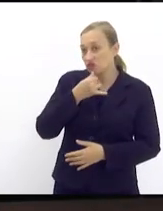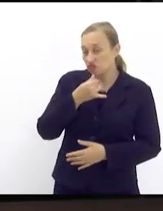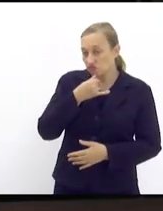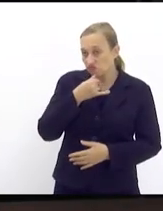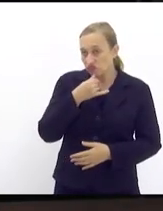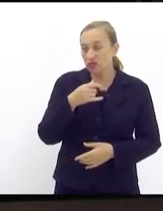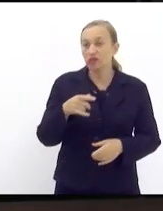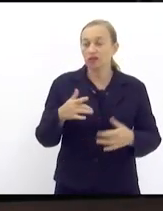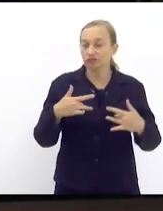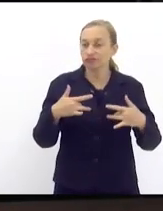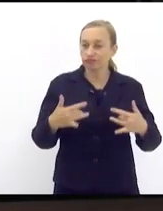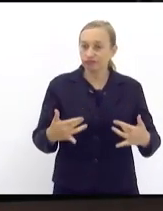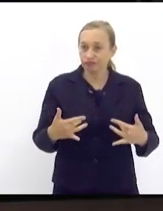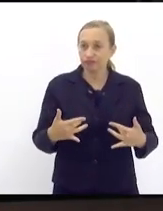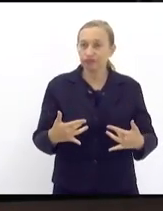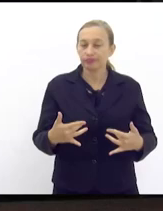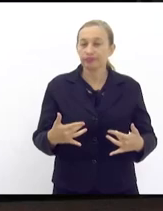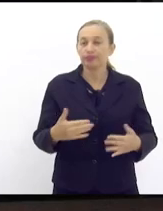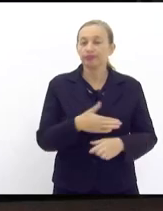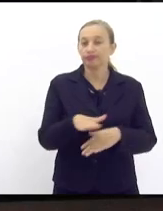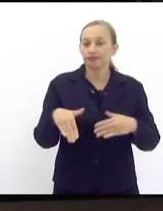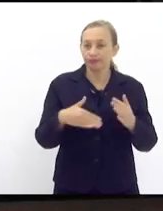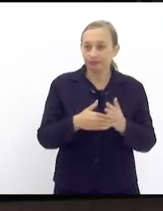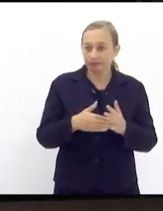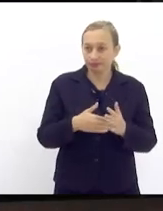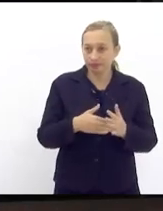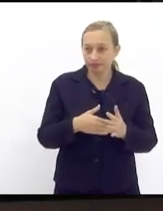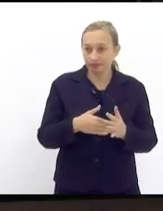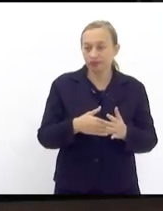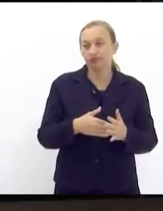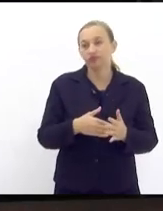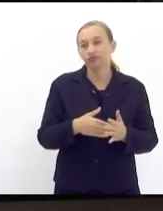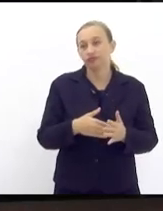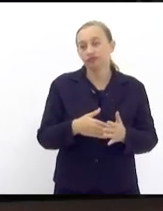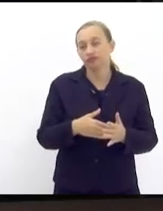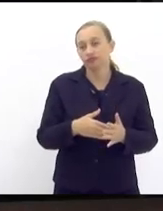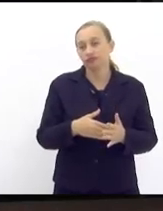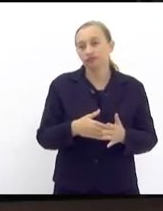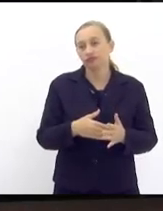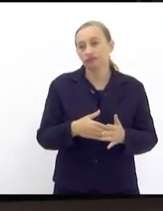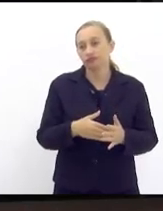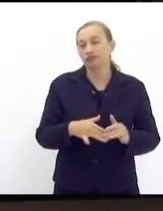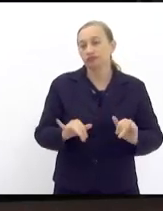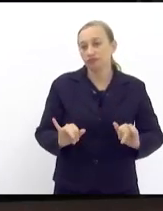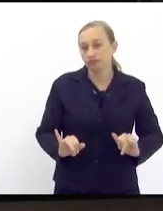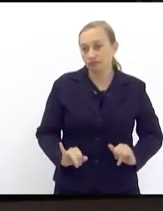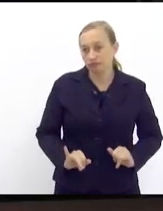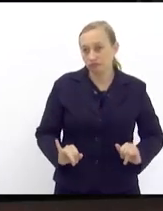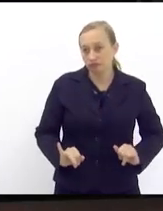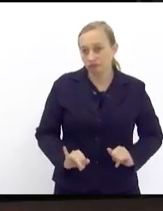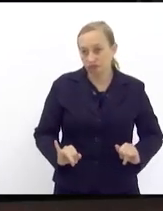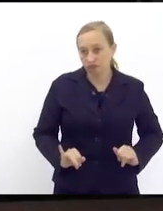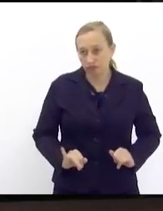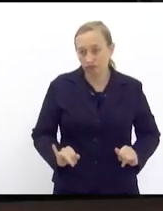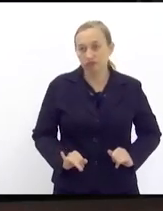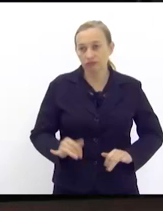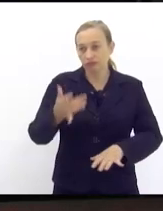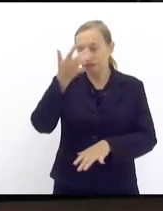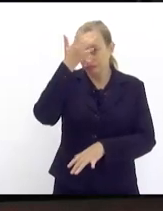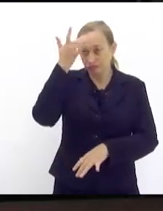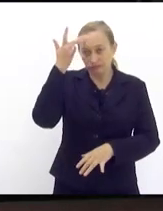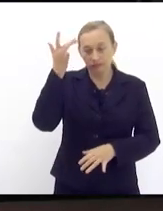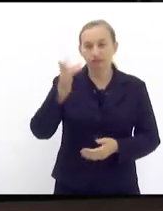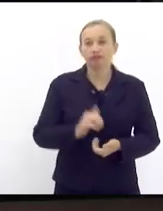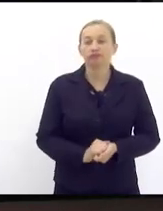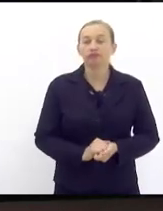a minha solidariedade aqueles aquelas que sucumbiram ou sucumbem com o sofrimento mental muito